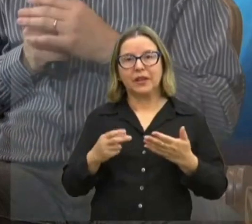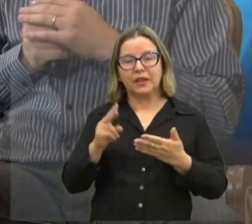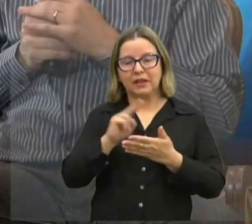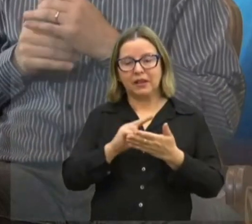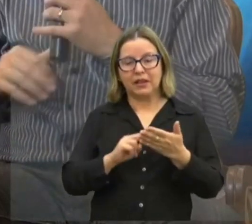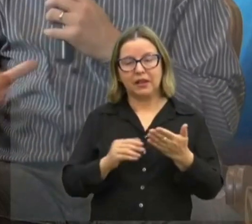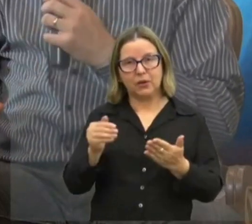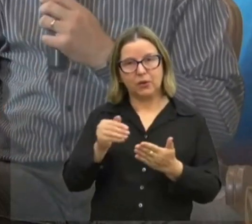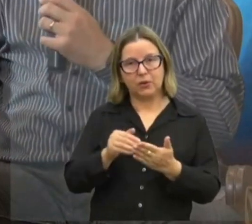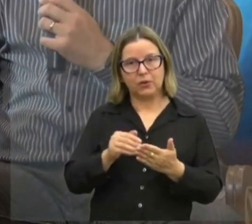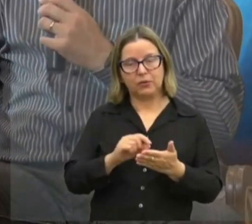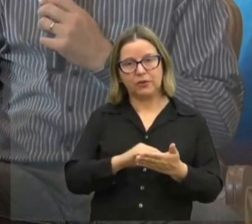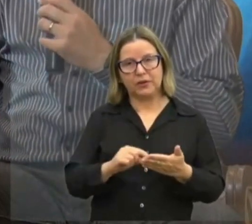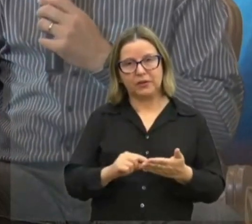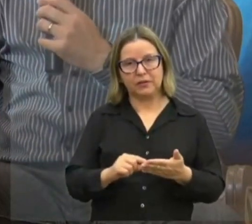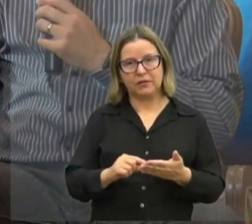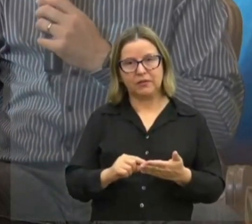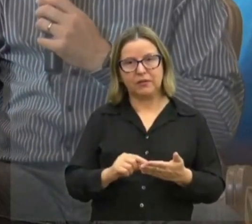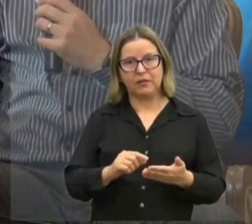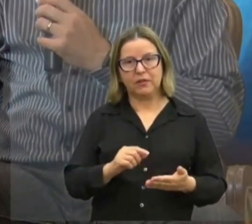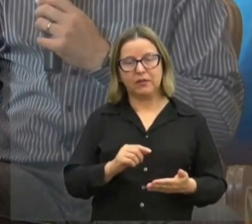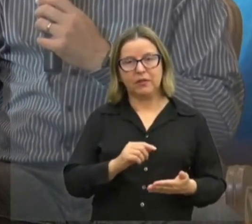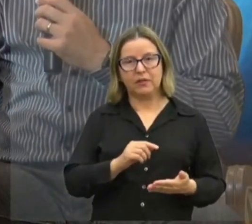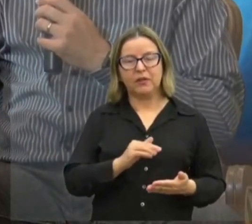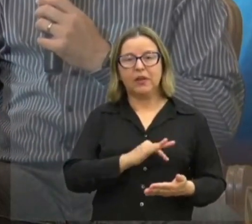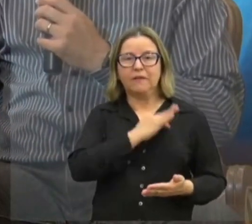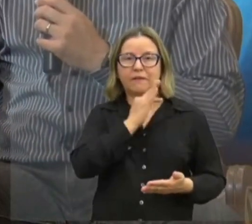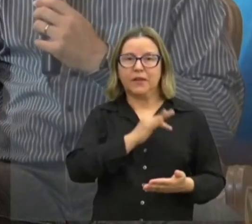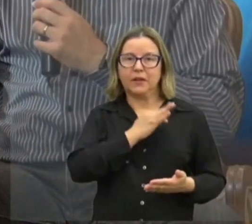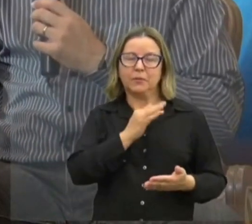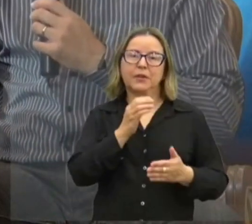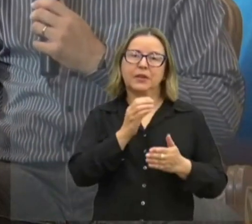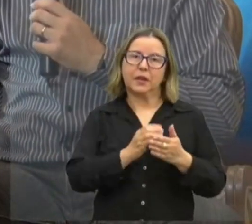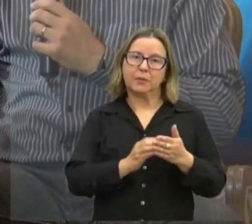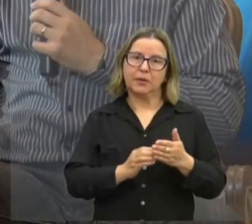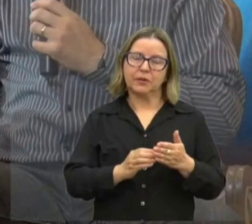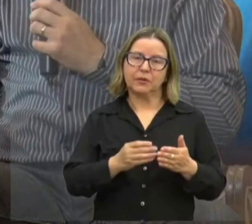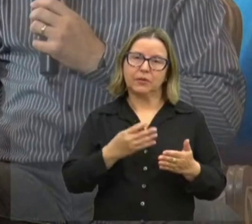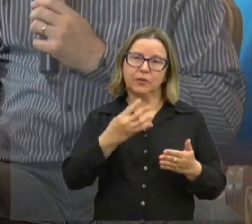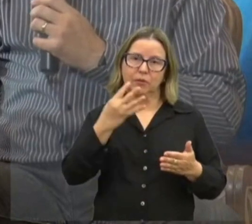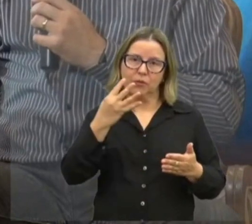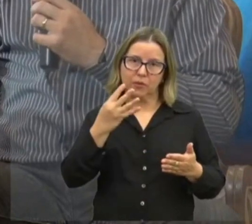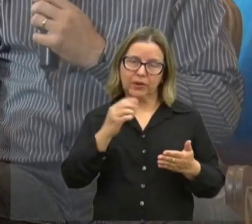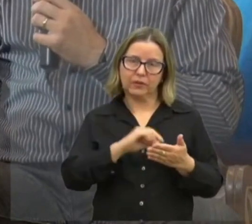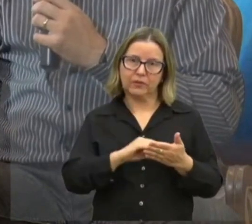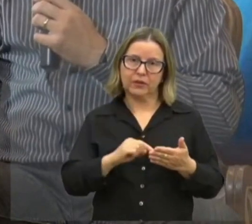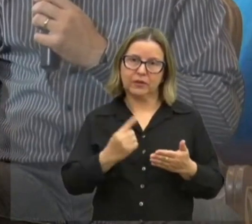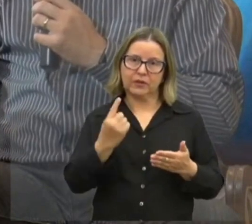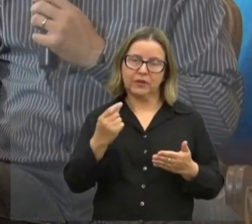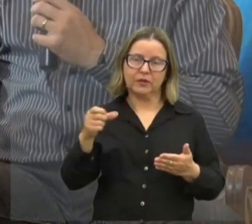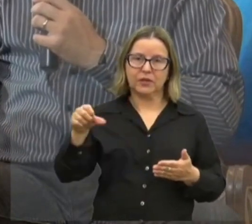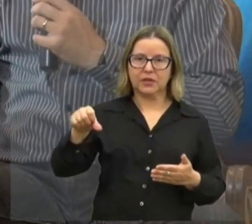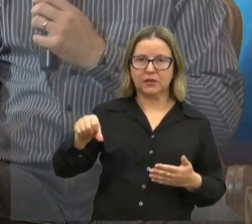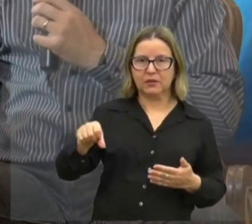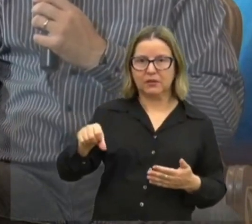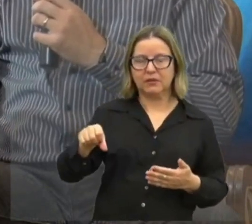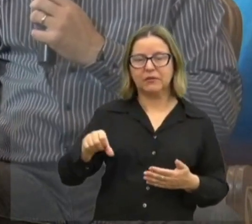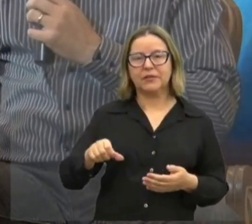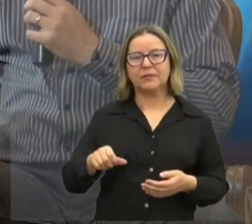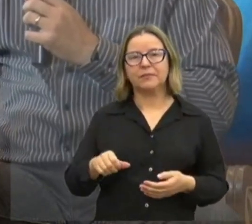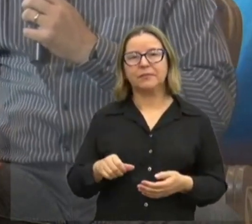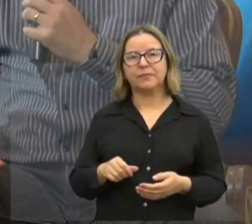que é de Filipenses, capítulo 4, versículo 19. Filipenses 4,